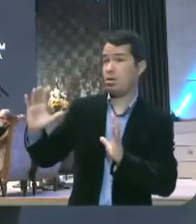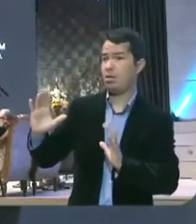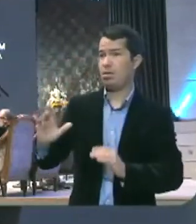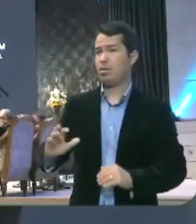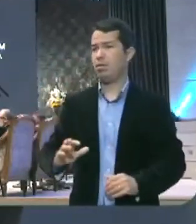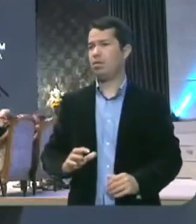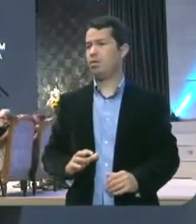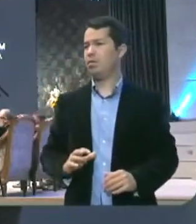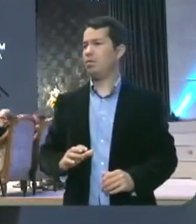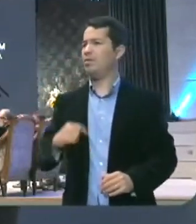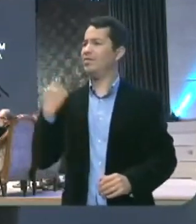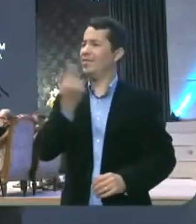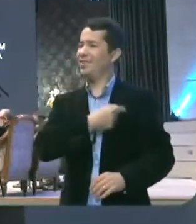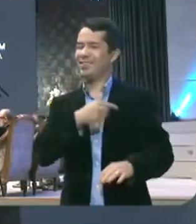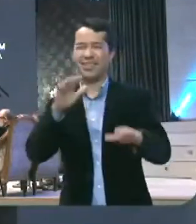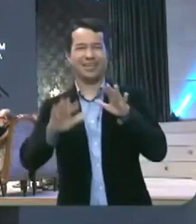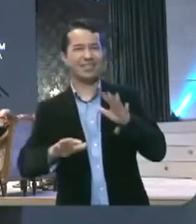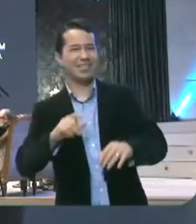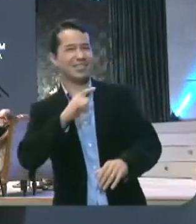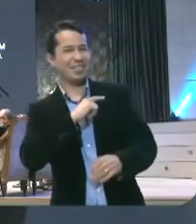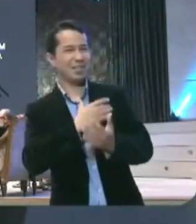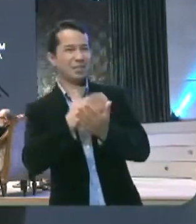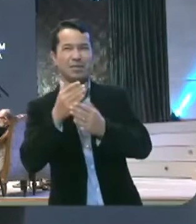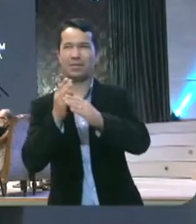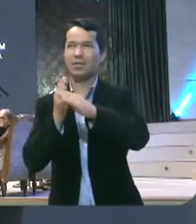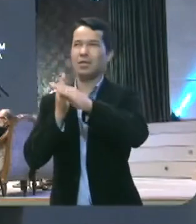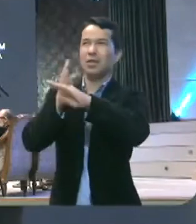buscando deus nos lugares